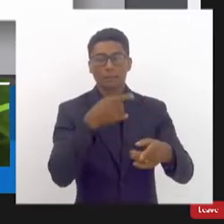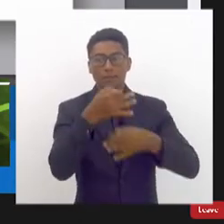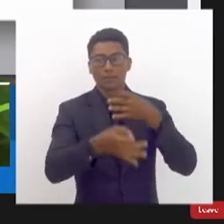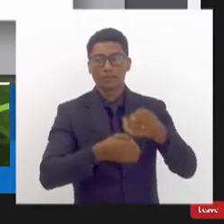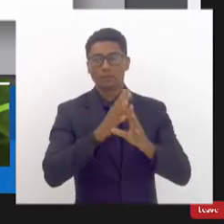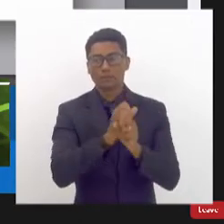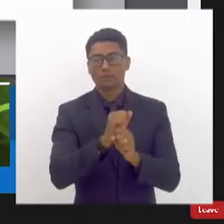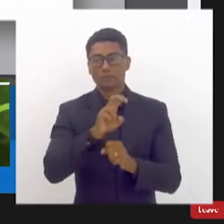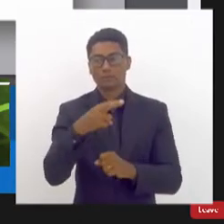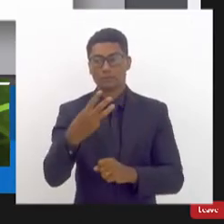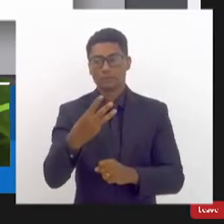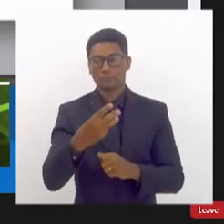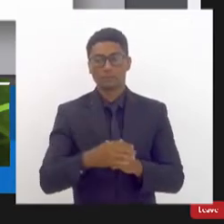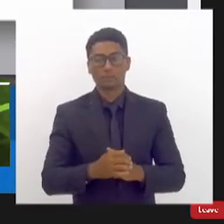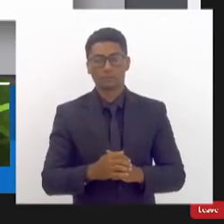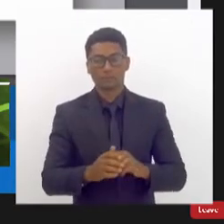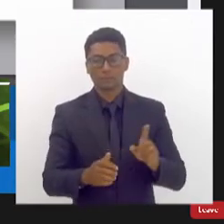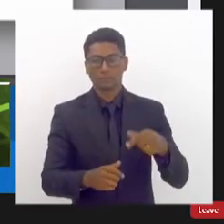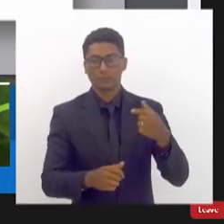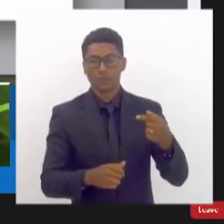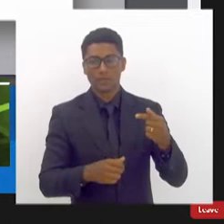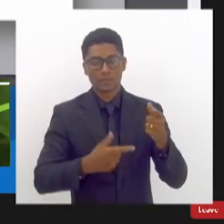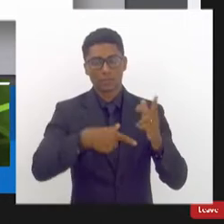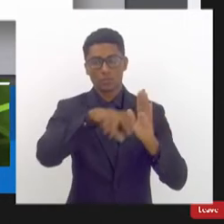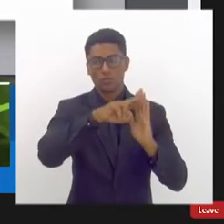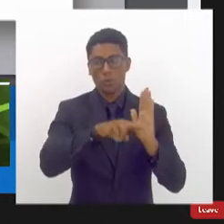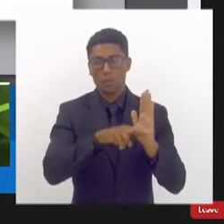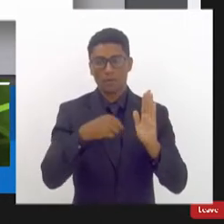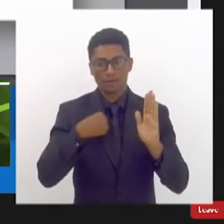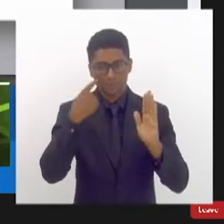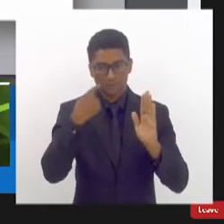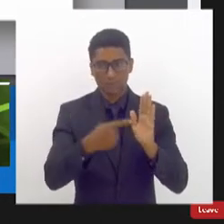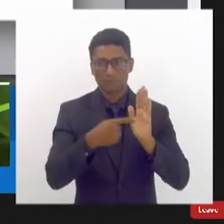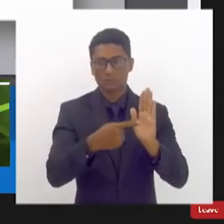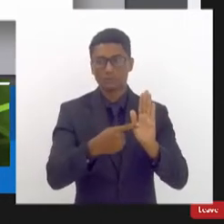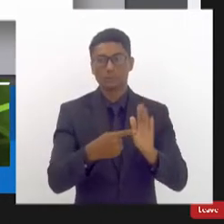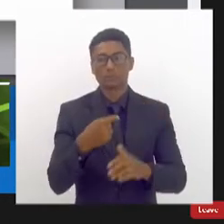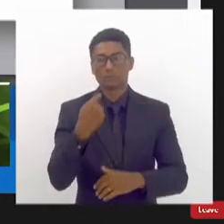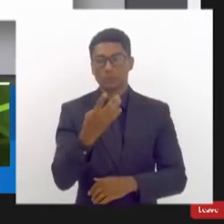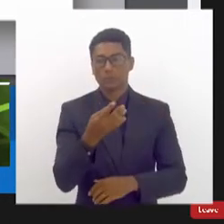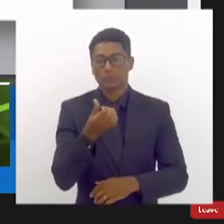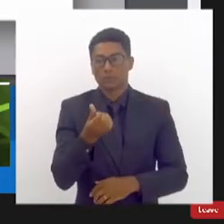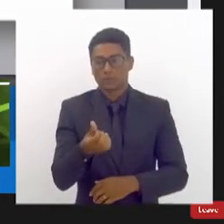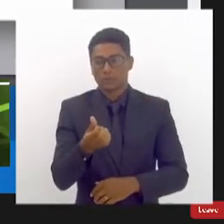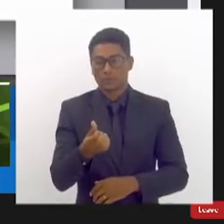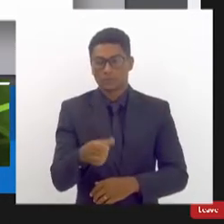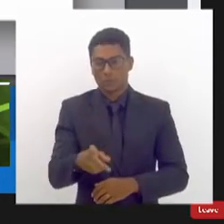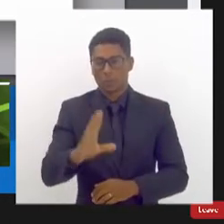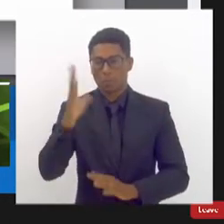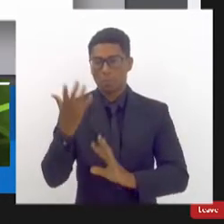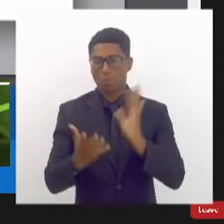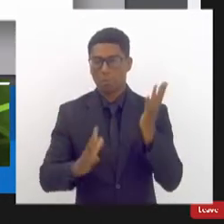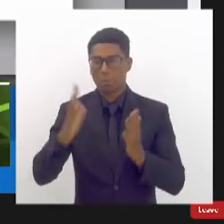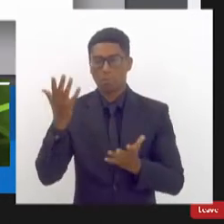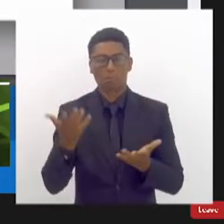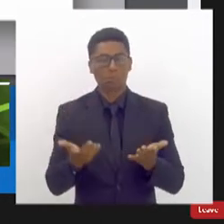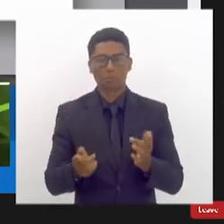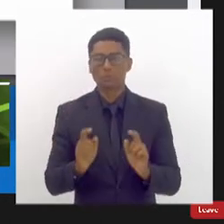Dos pareceres, foram 7 normativos, que foi os que eu apresentei, e 46 casuísticos, que tratam basicamente